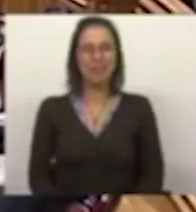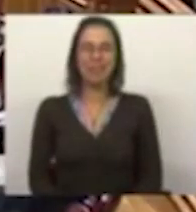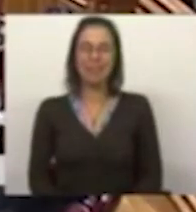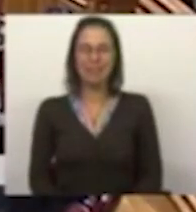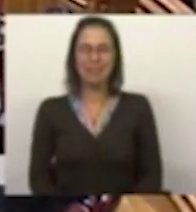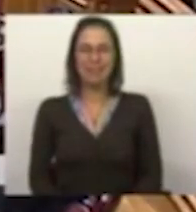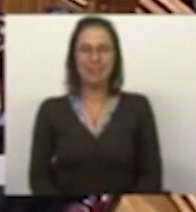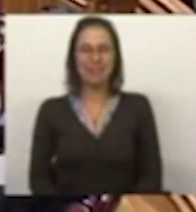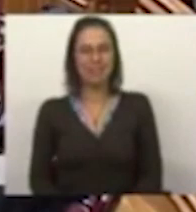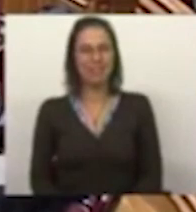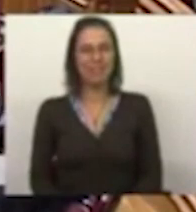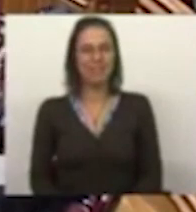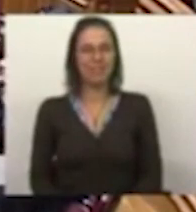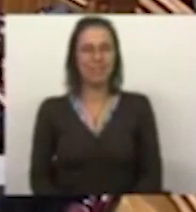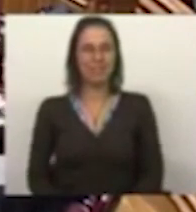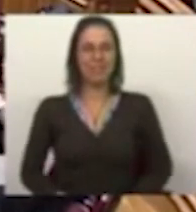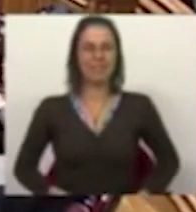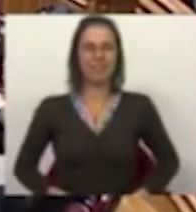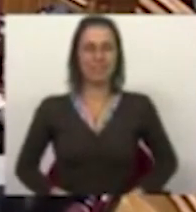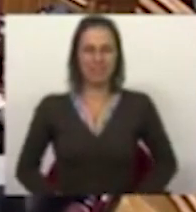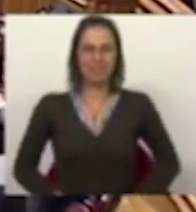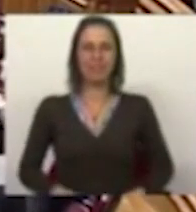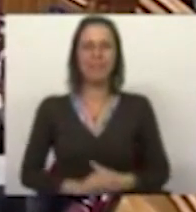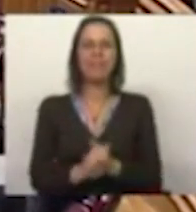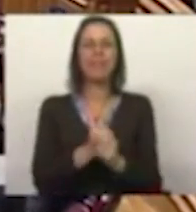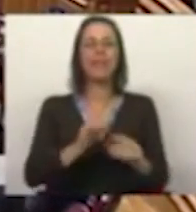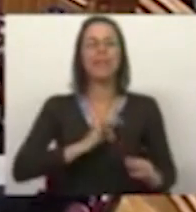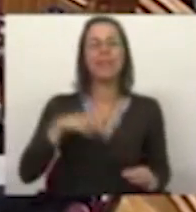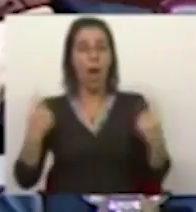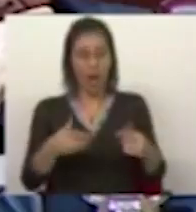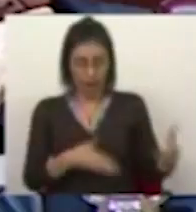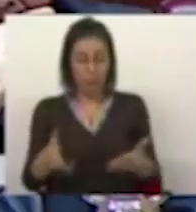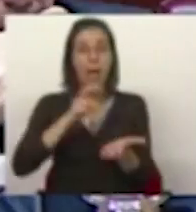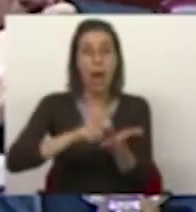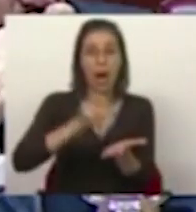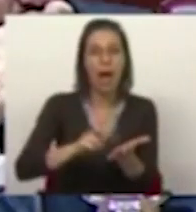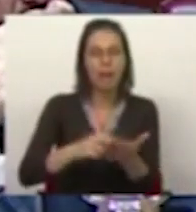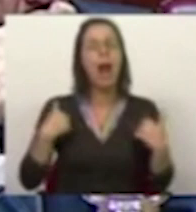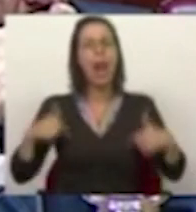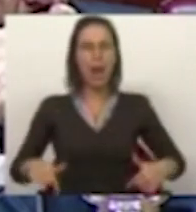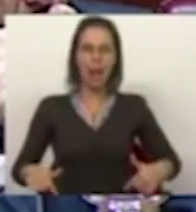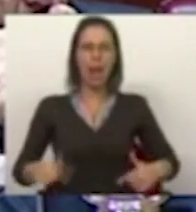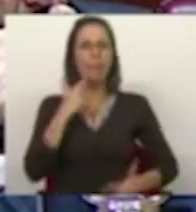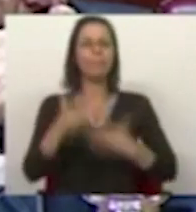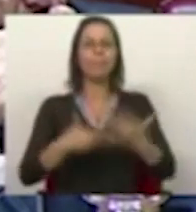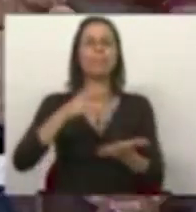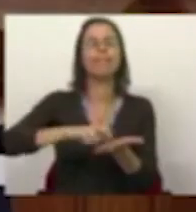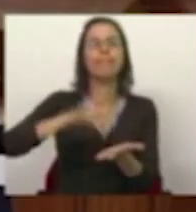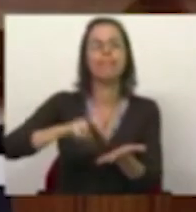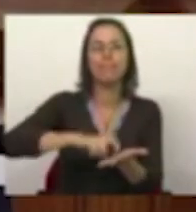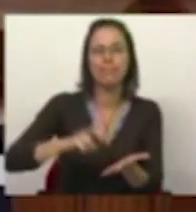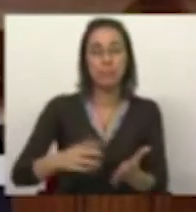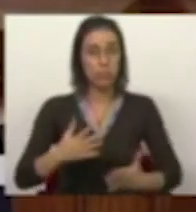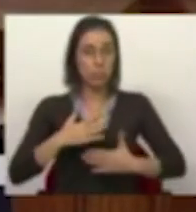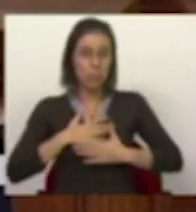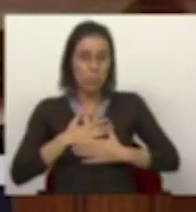Sr. Deputado costumava dizer, e espero que continue a dizer, enquanto houver caminho para andar, cá estamos nós para continuar a andar.